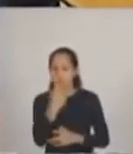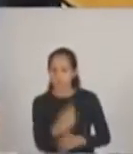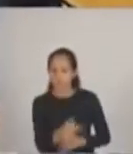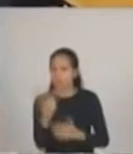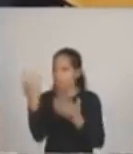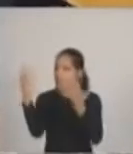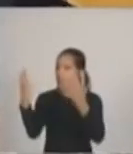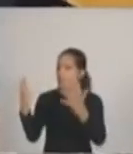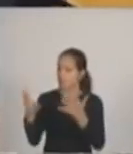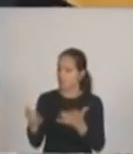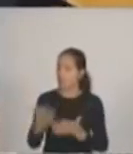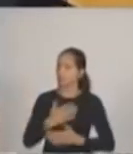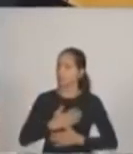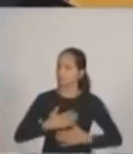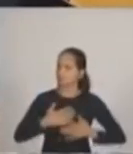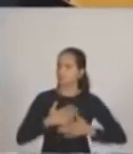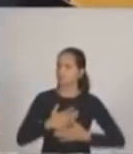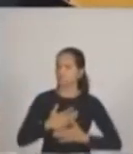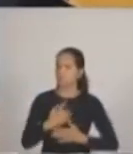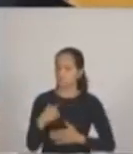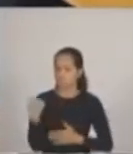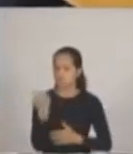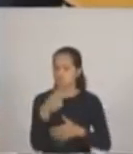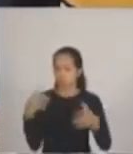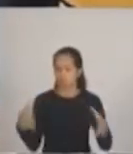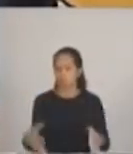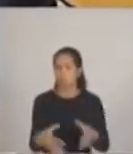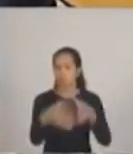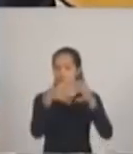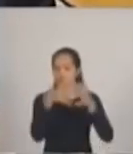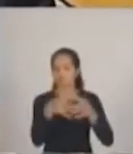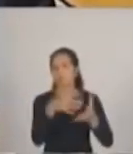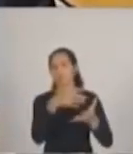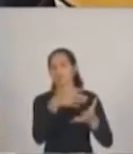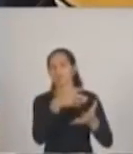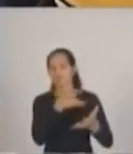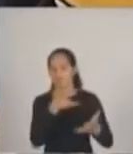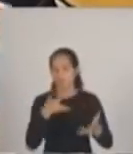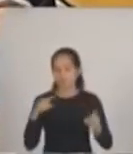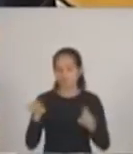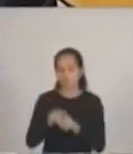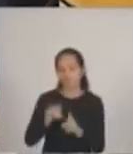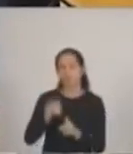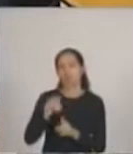parabéns. Devemos sim, a Comissão de Saúde, juntamente com a deputada Janete,